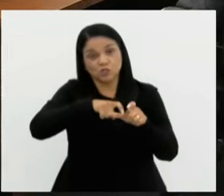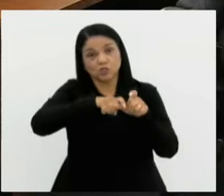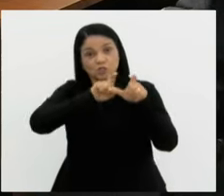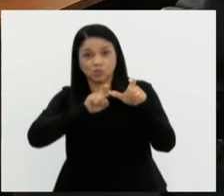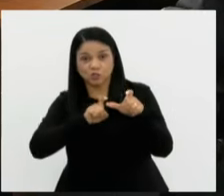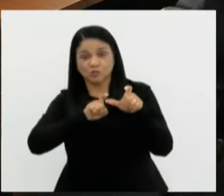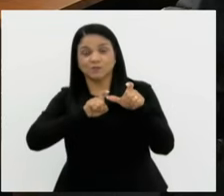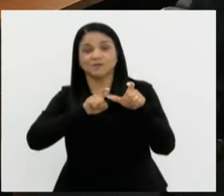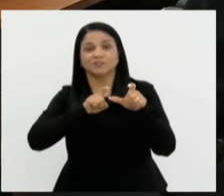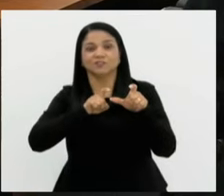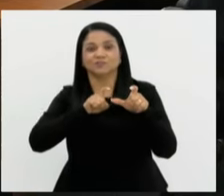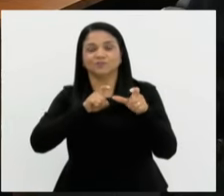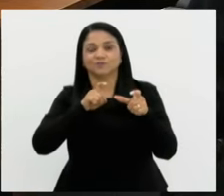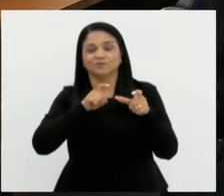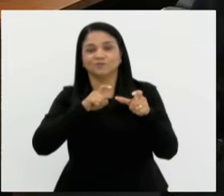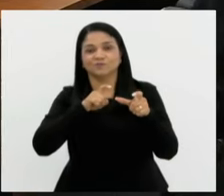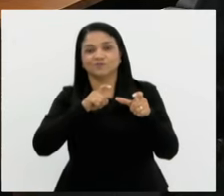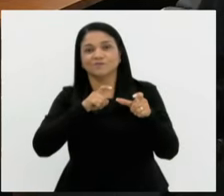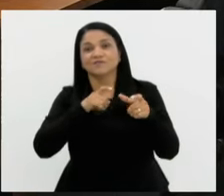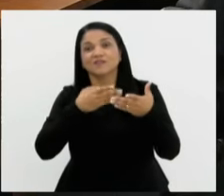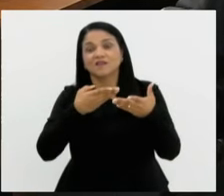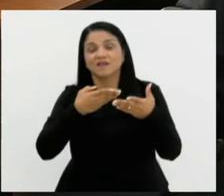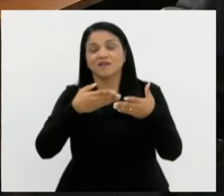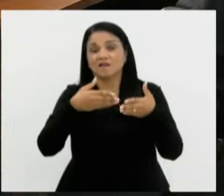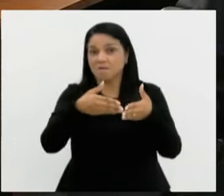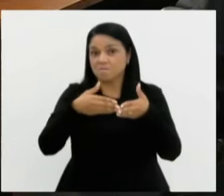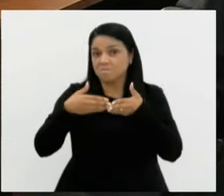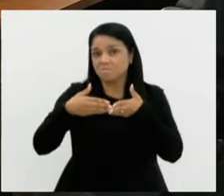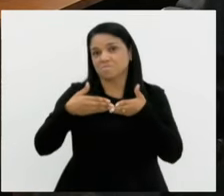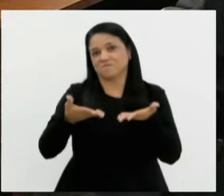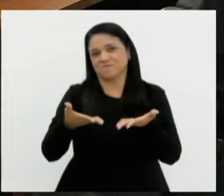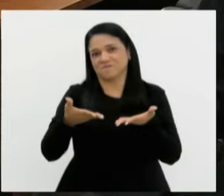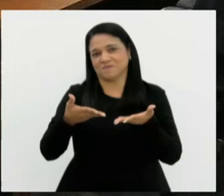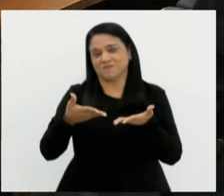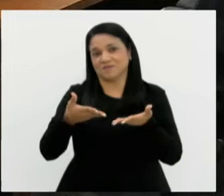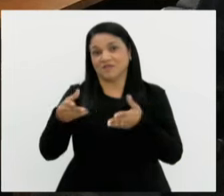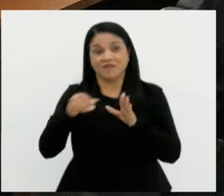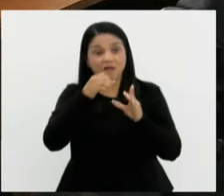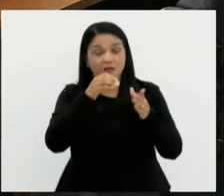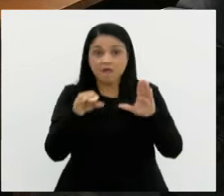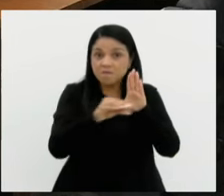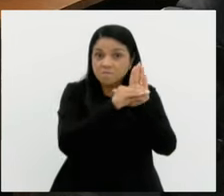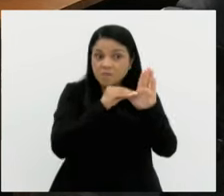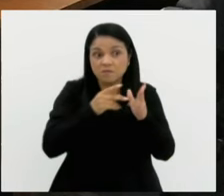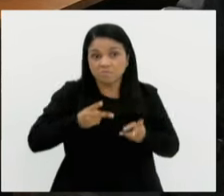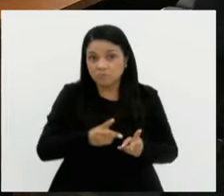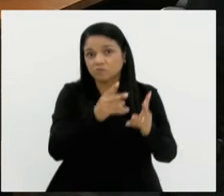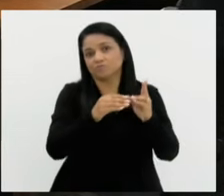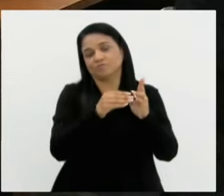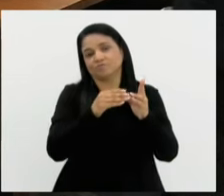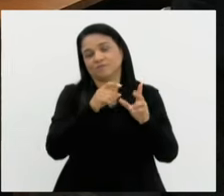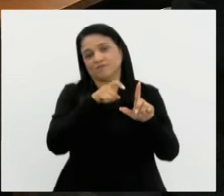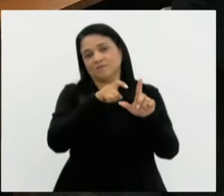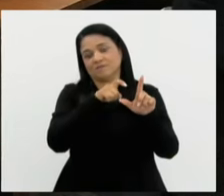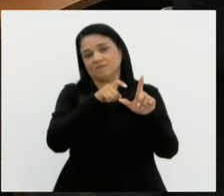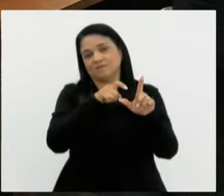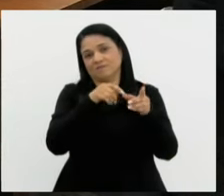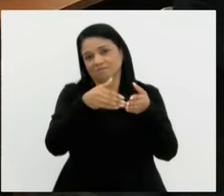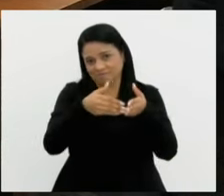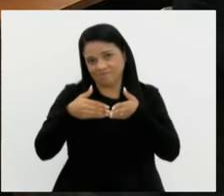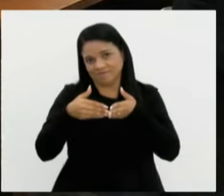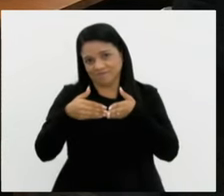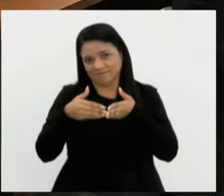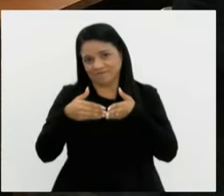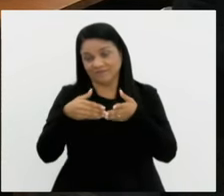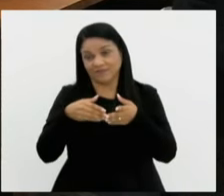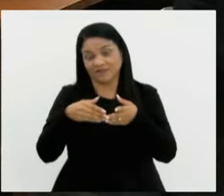judicial e a emenda mantém a medida judicial. Eu não estou nem entrando na seara, presidente, que os autores da